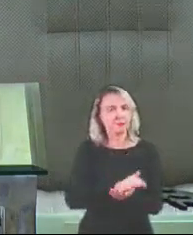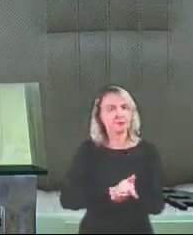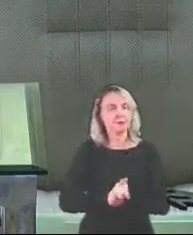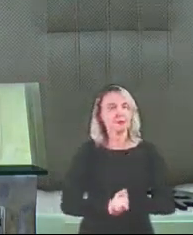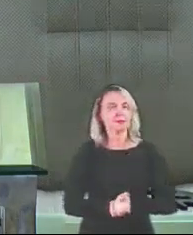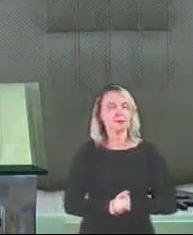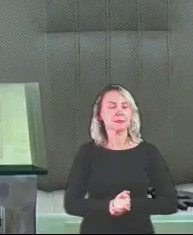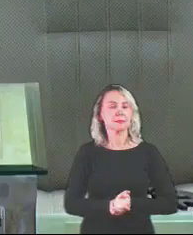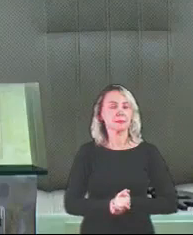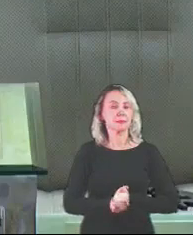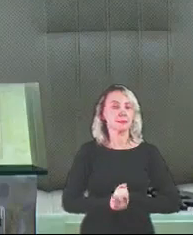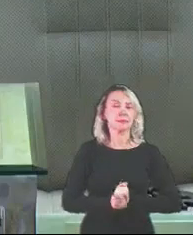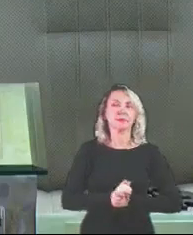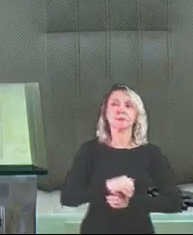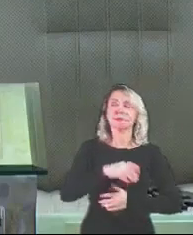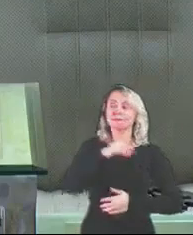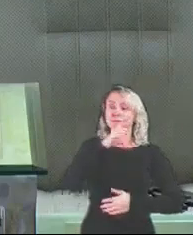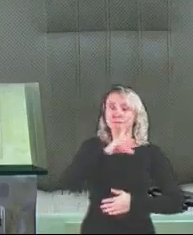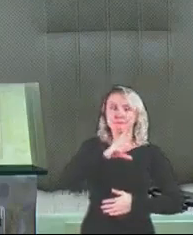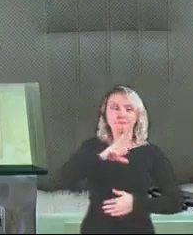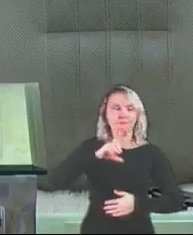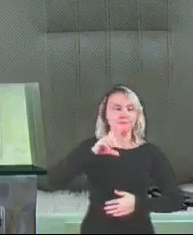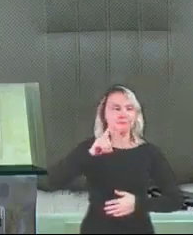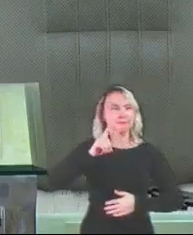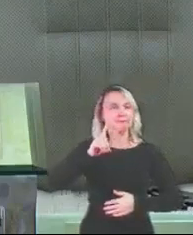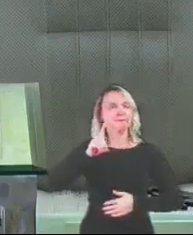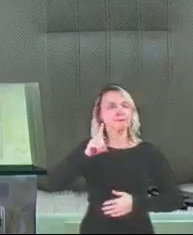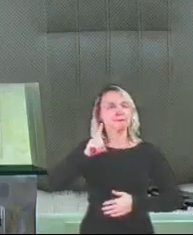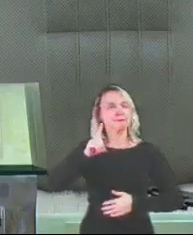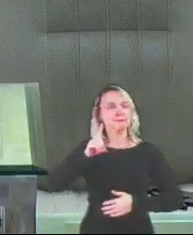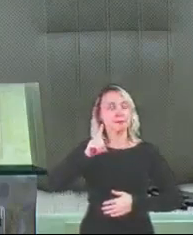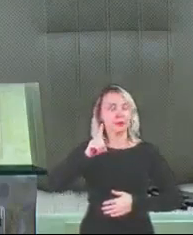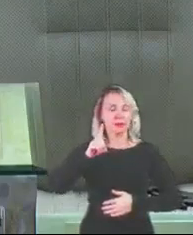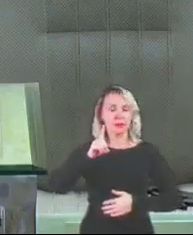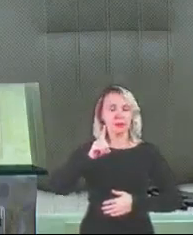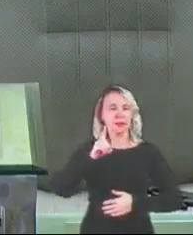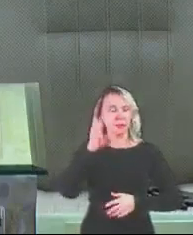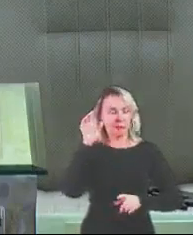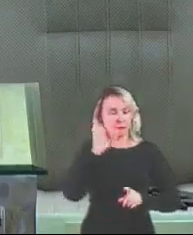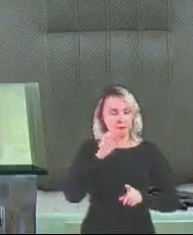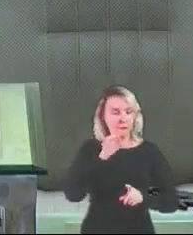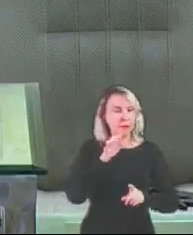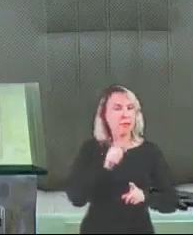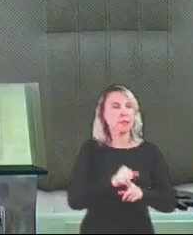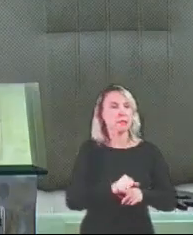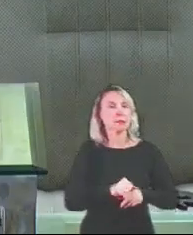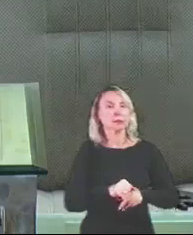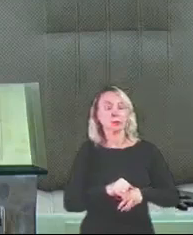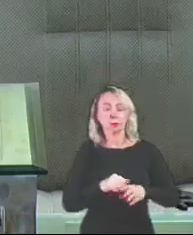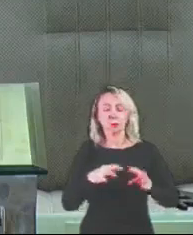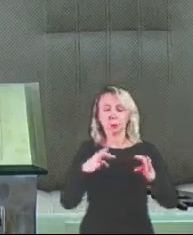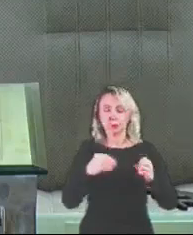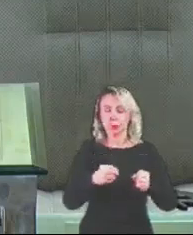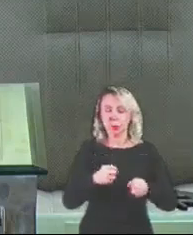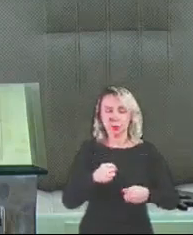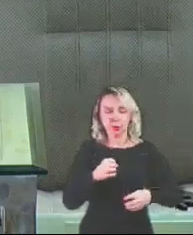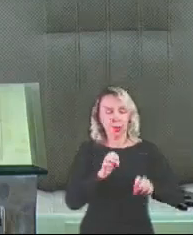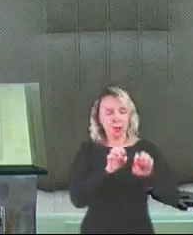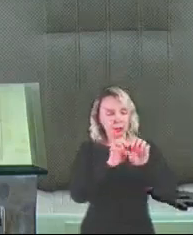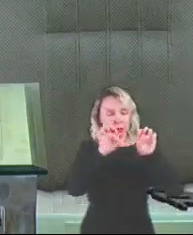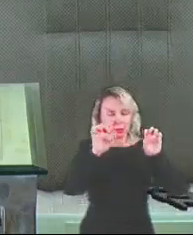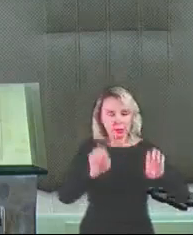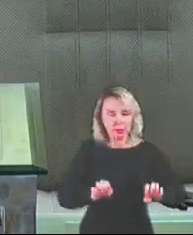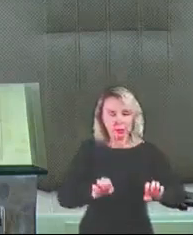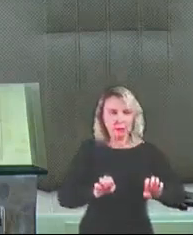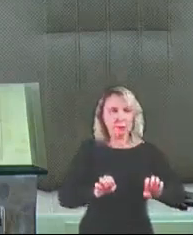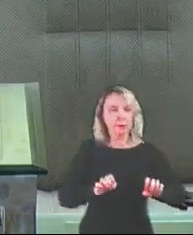Deus abalou as estruturas da política, da economia. Deus abalou a estrutura da igreja